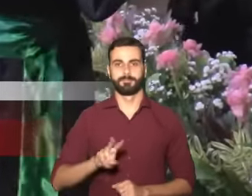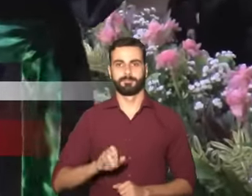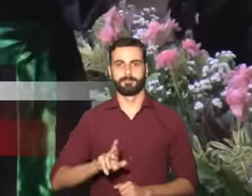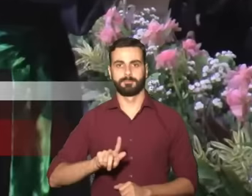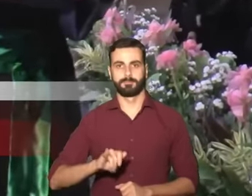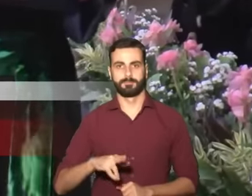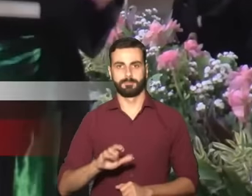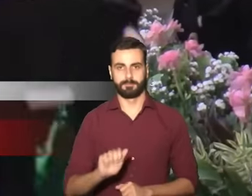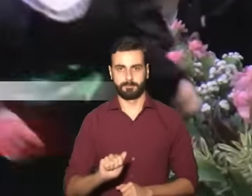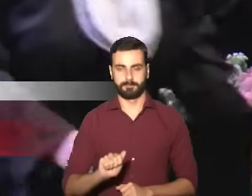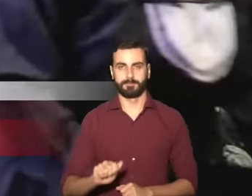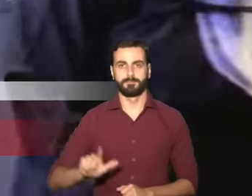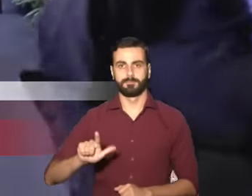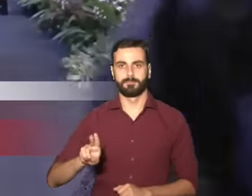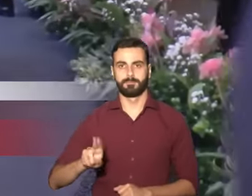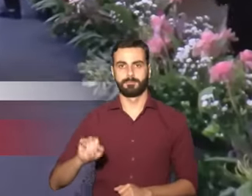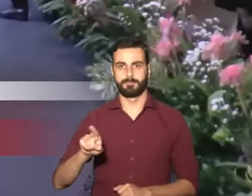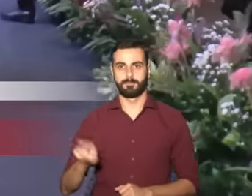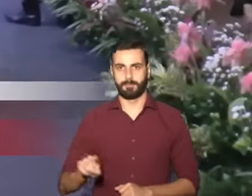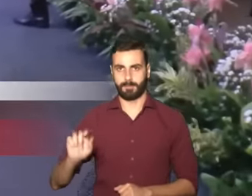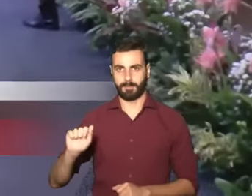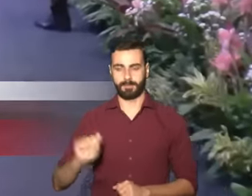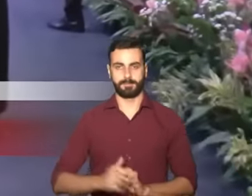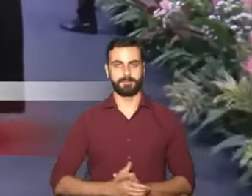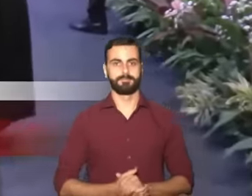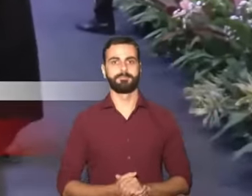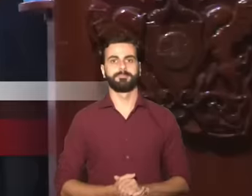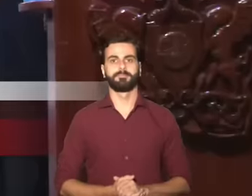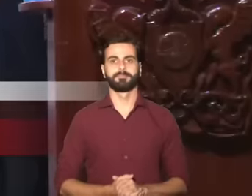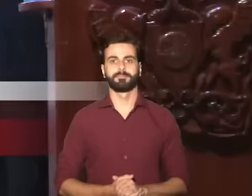Virgínia Luísa Ramos da Paixão.